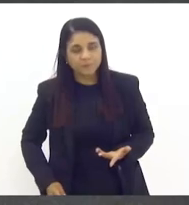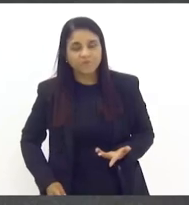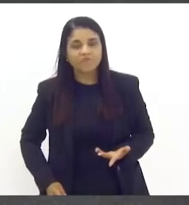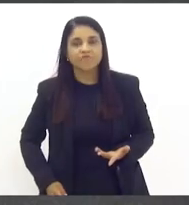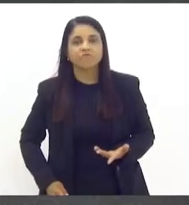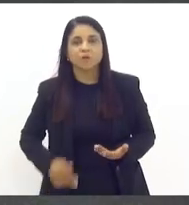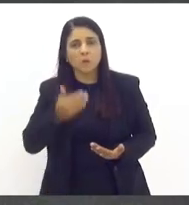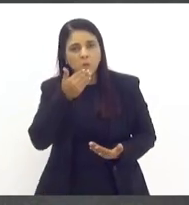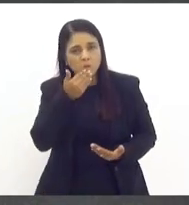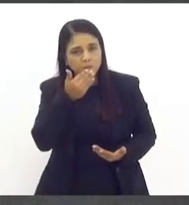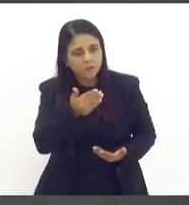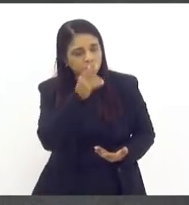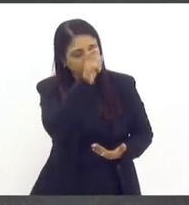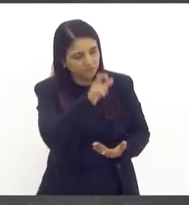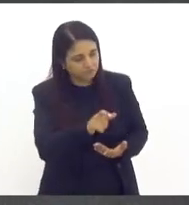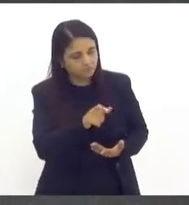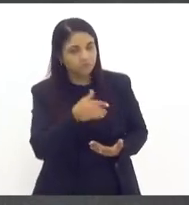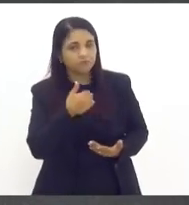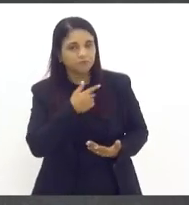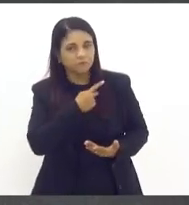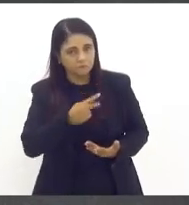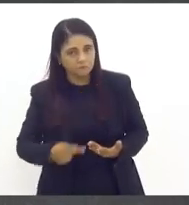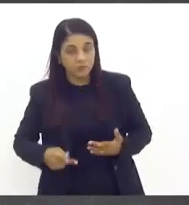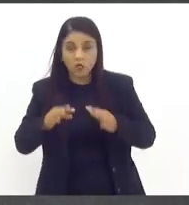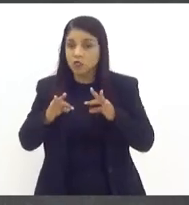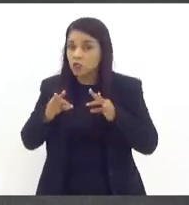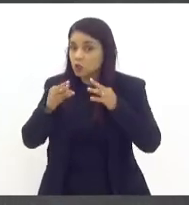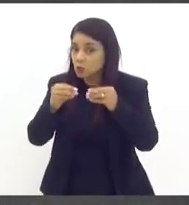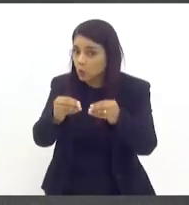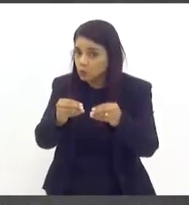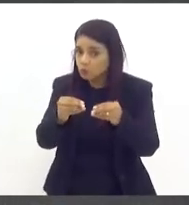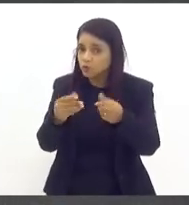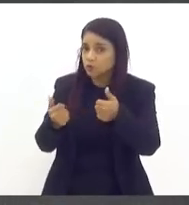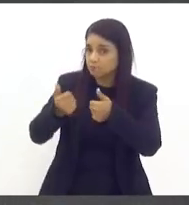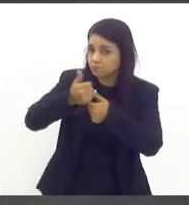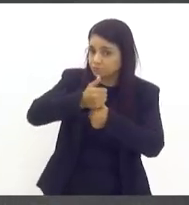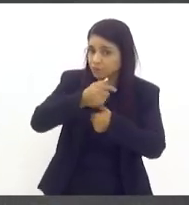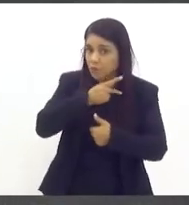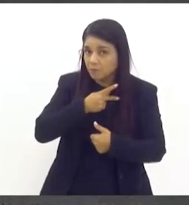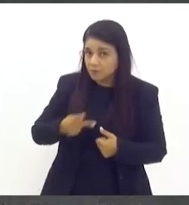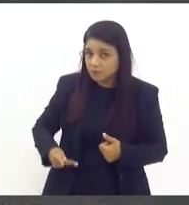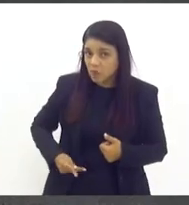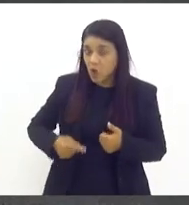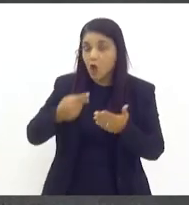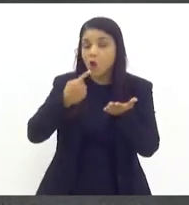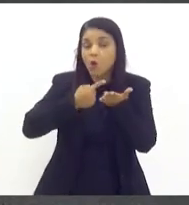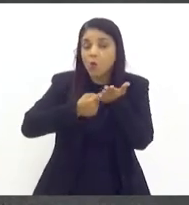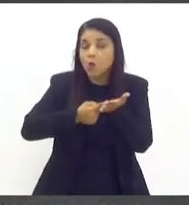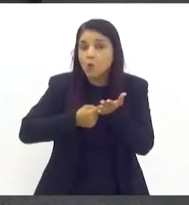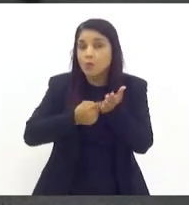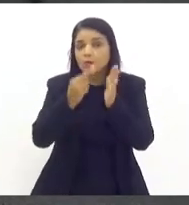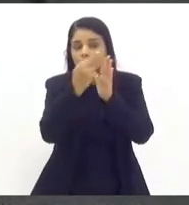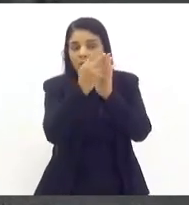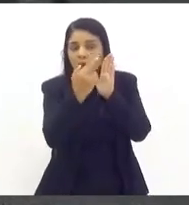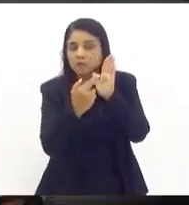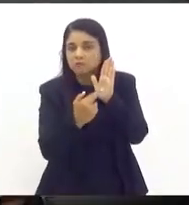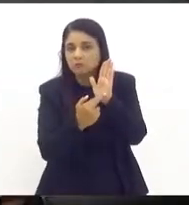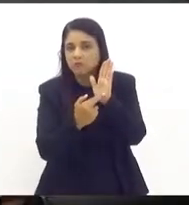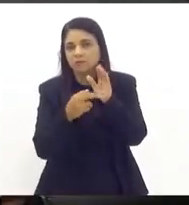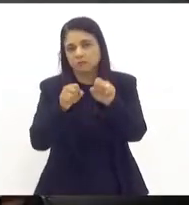que eu reivindico de vossa excelência e de todos que presidem é cumprir o Regimento Interno Muito